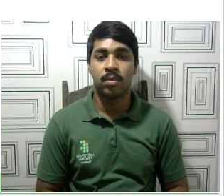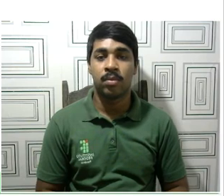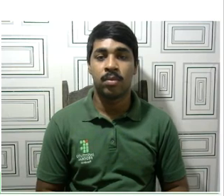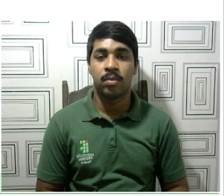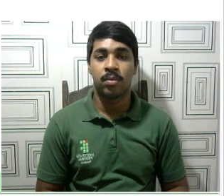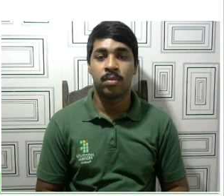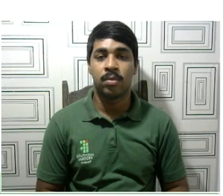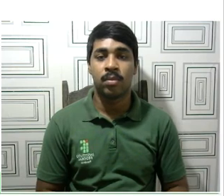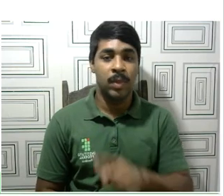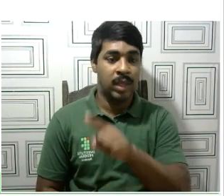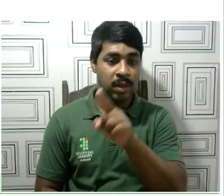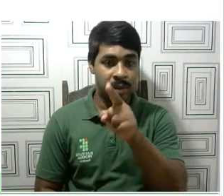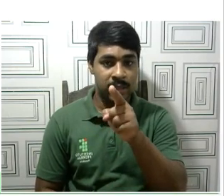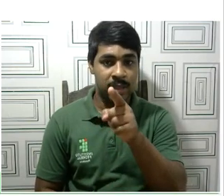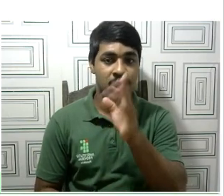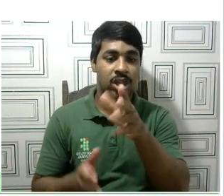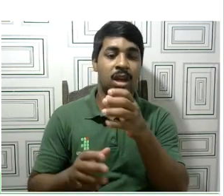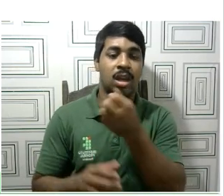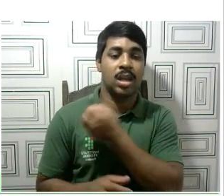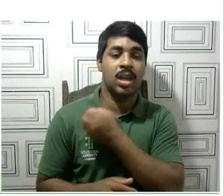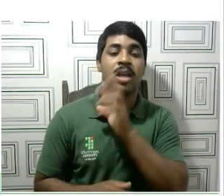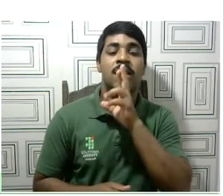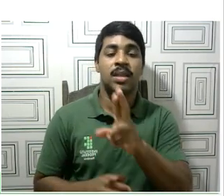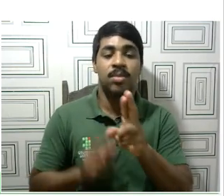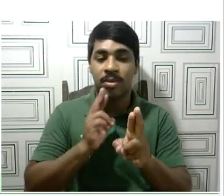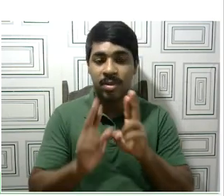A gente já resolveu isso aqui, tá? Isso aqui a gente já resolveu aqui.